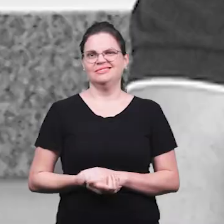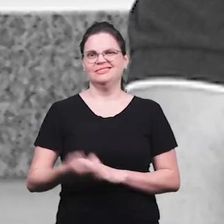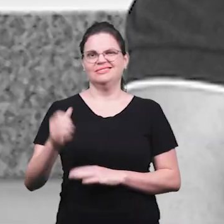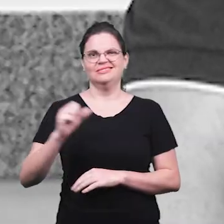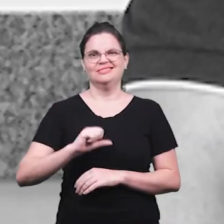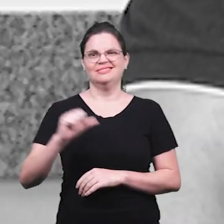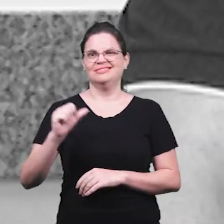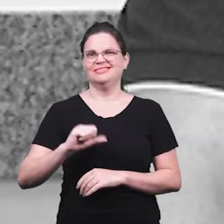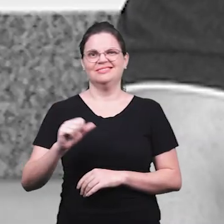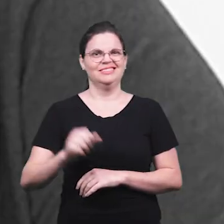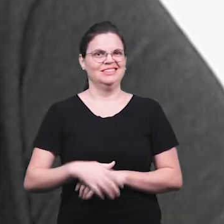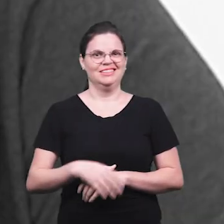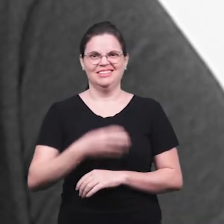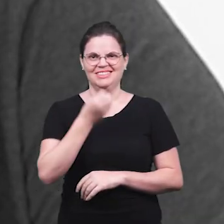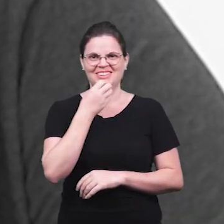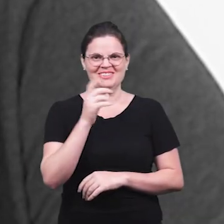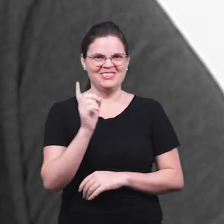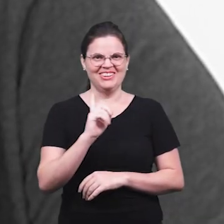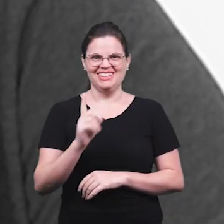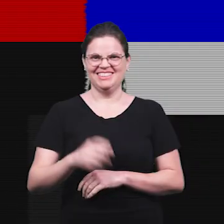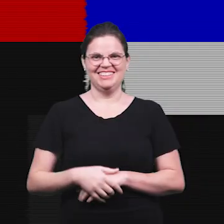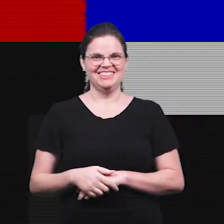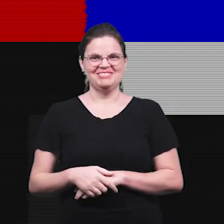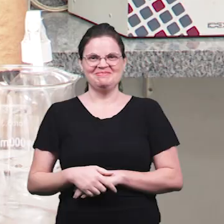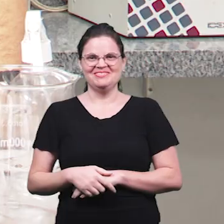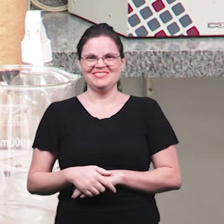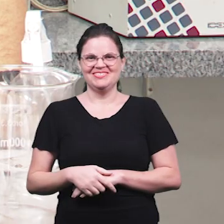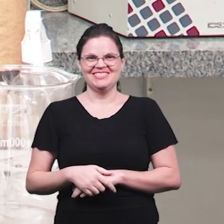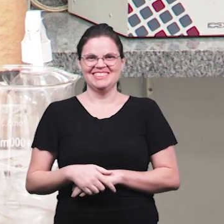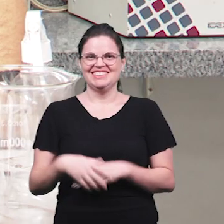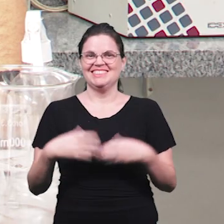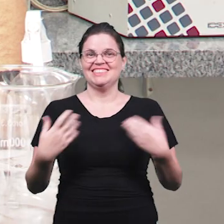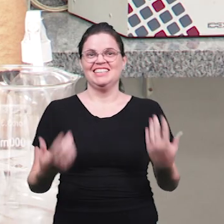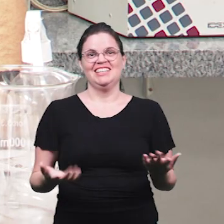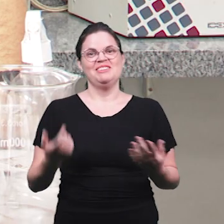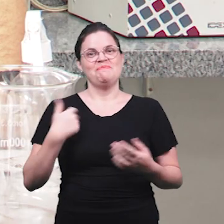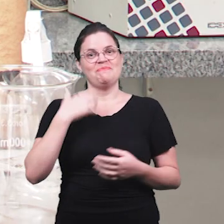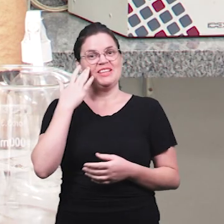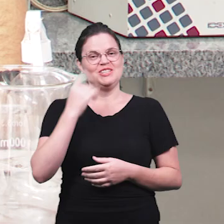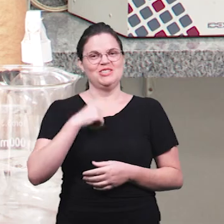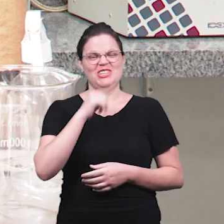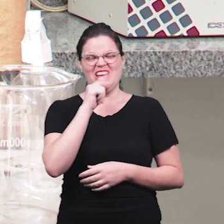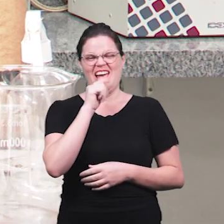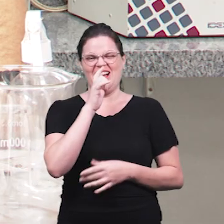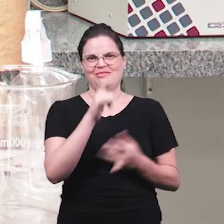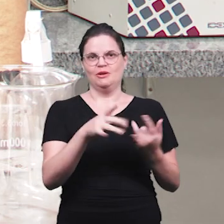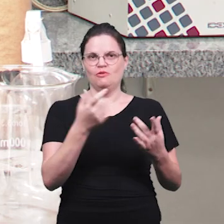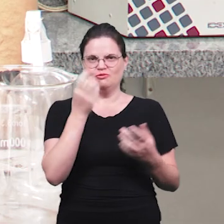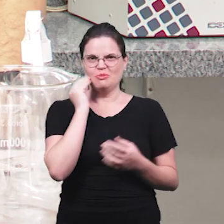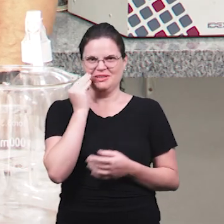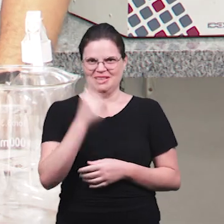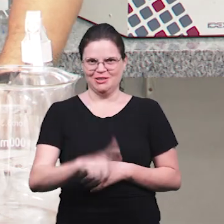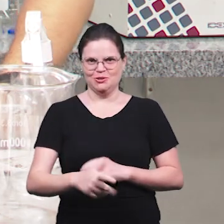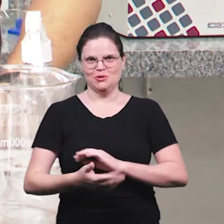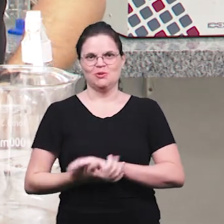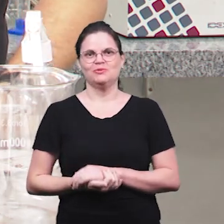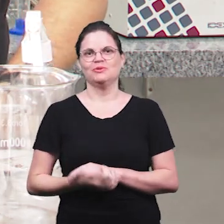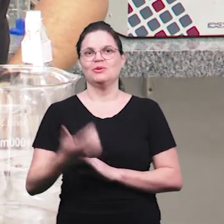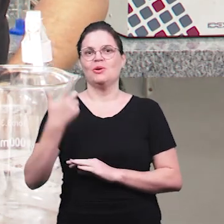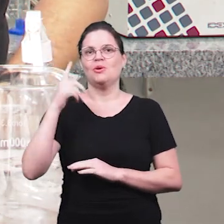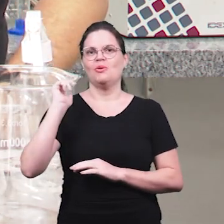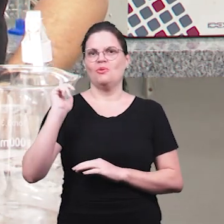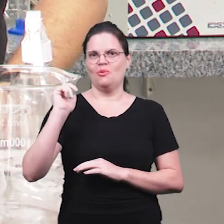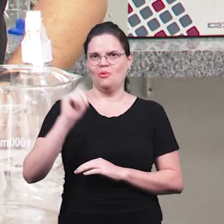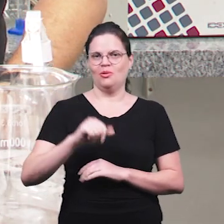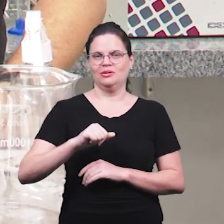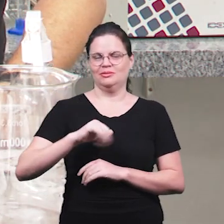Ih, Não foi de uma vez, não. não foi de uma vez, não. Ah, o beck estava um pouquinho molhado. Vamos tentar fazer de novo? Vamos pegar um outro